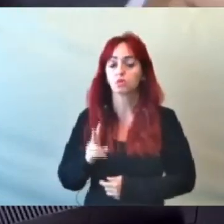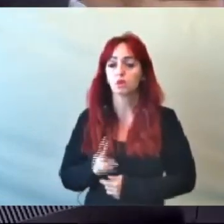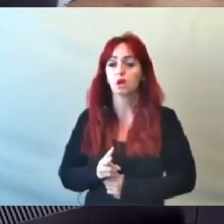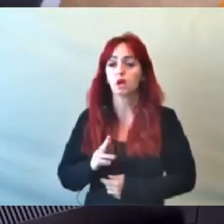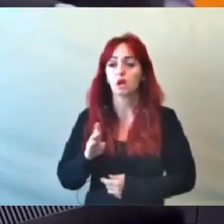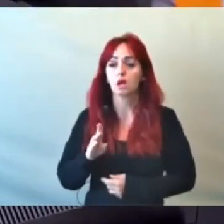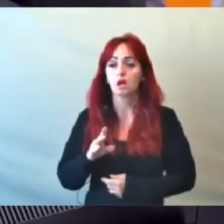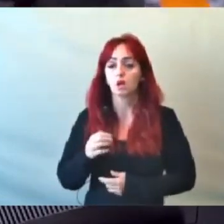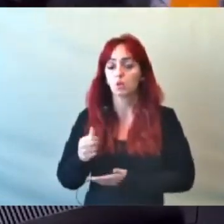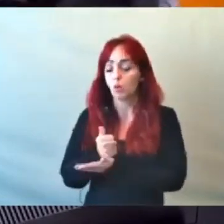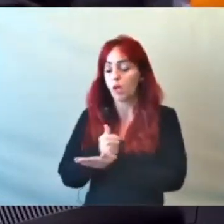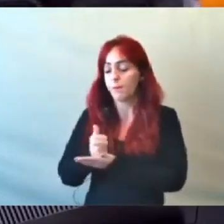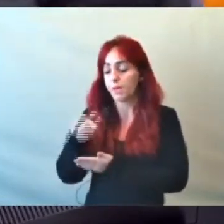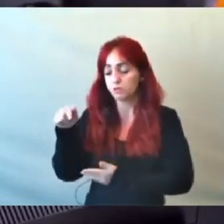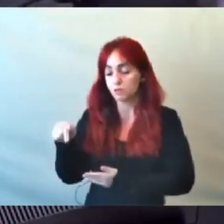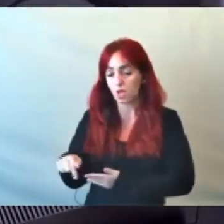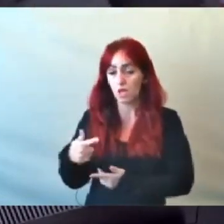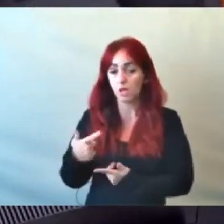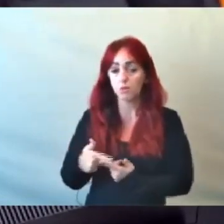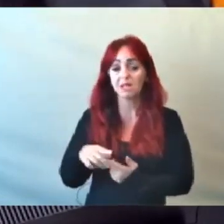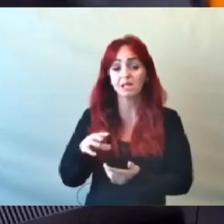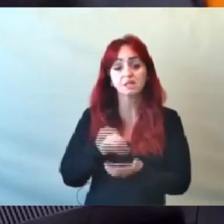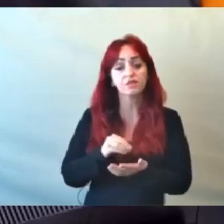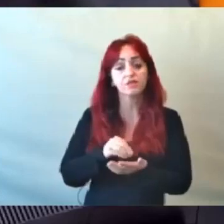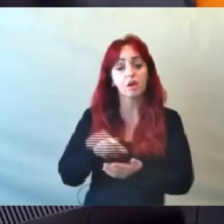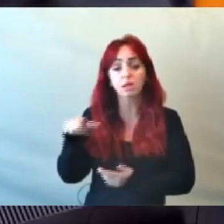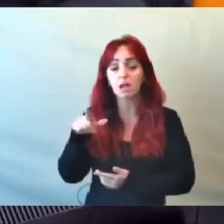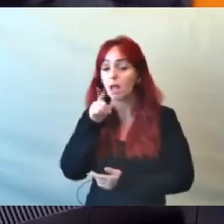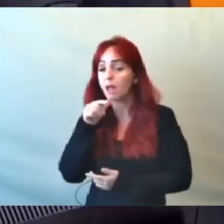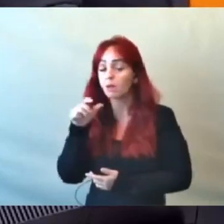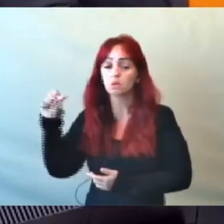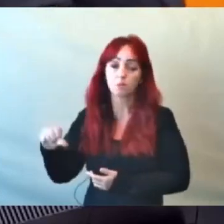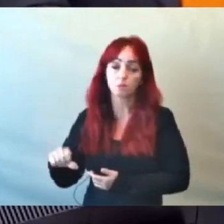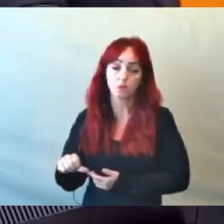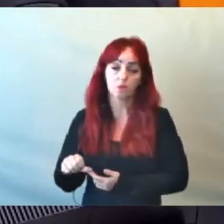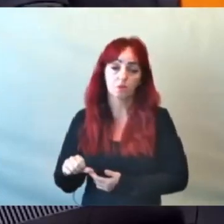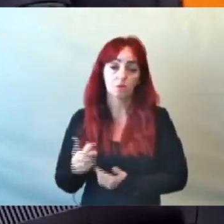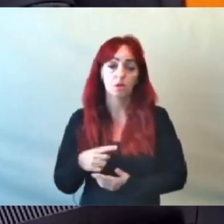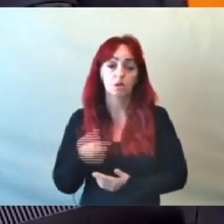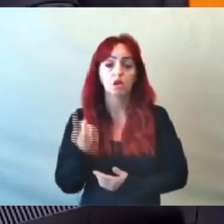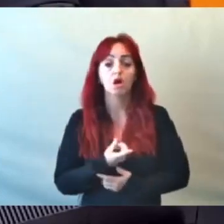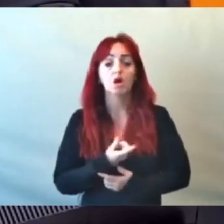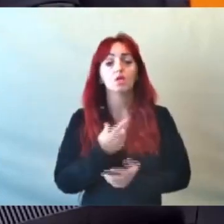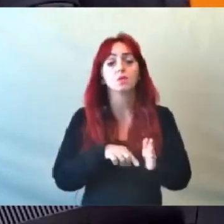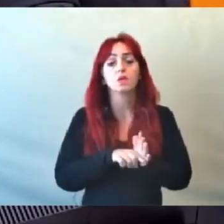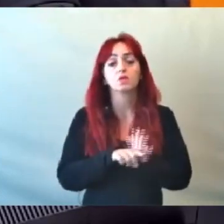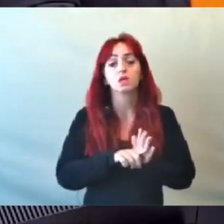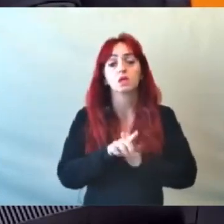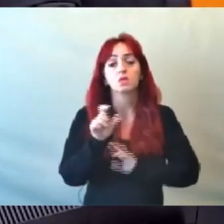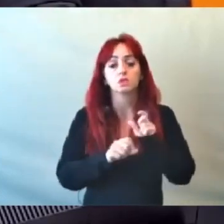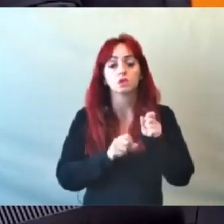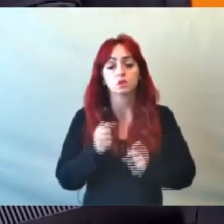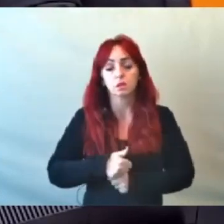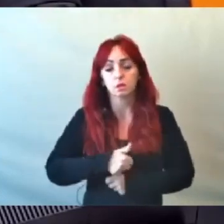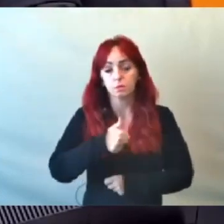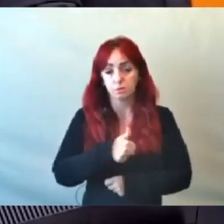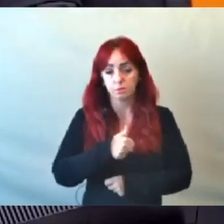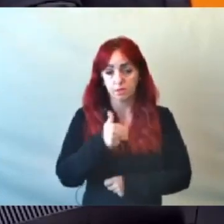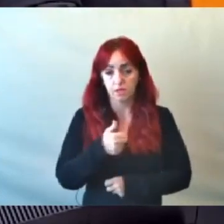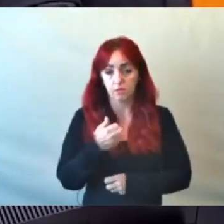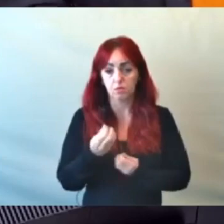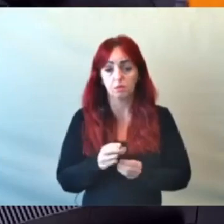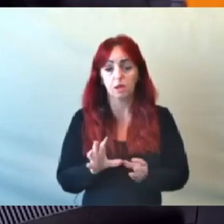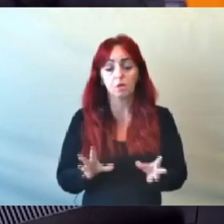ela a Lagoa estaria muito pior. O que nós questionamos é, primeiro, a conclusão tomada lá